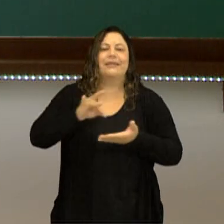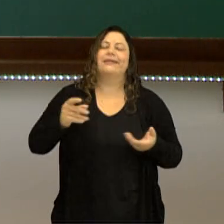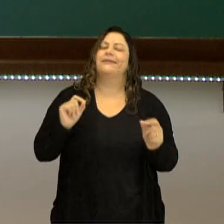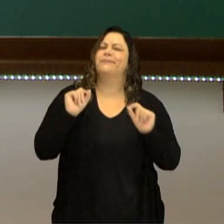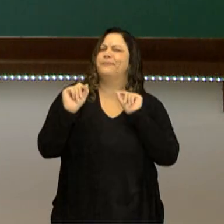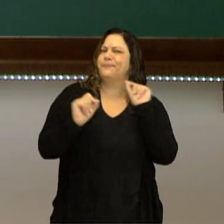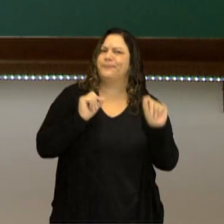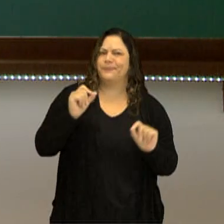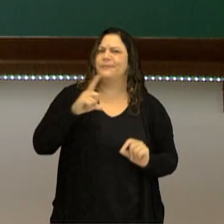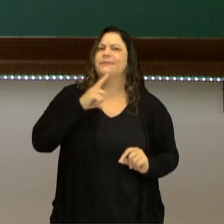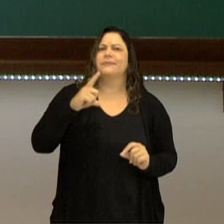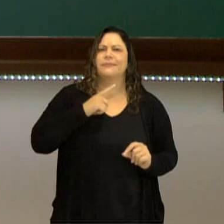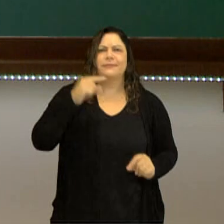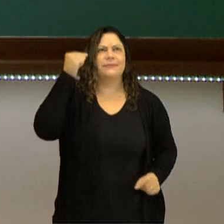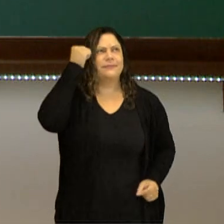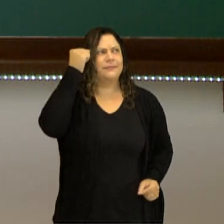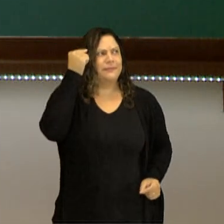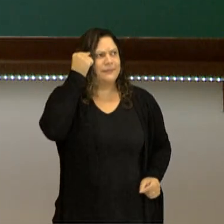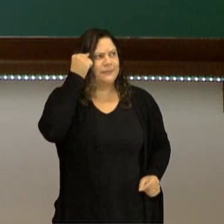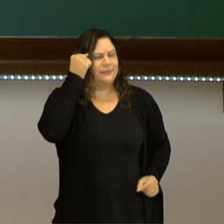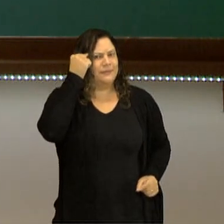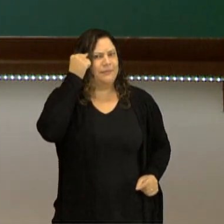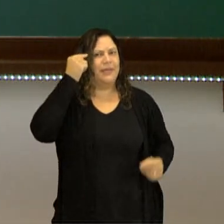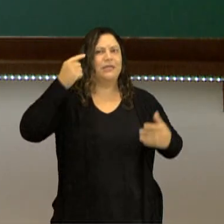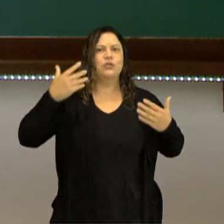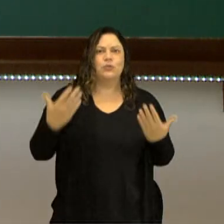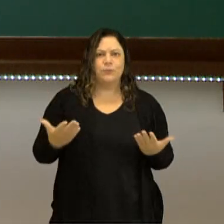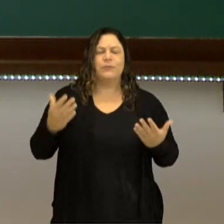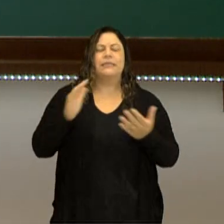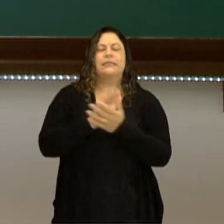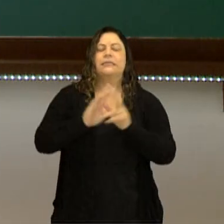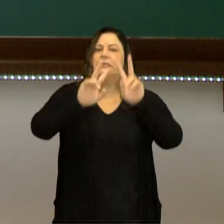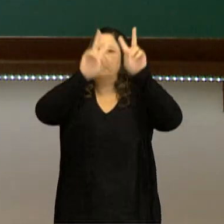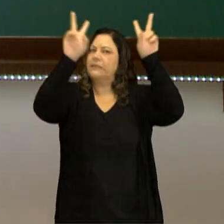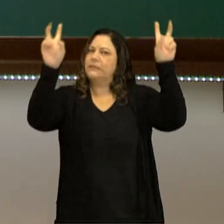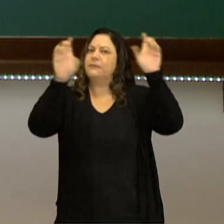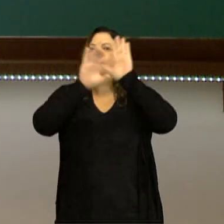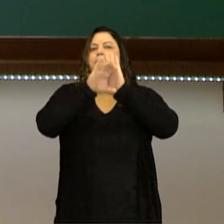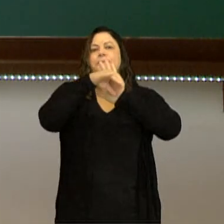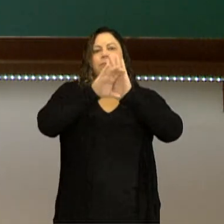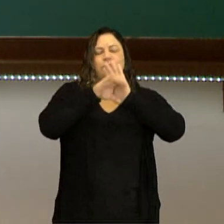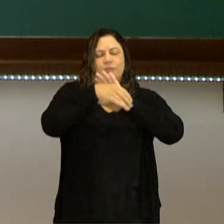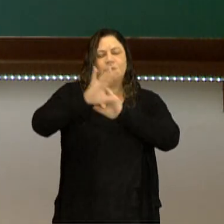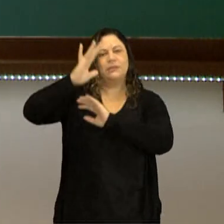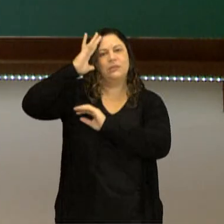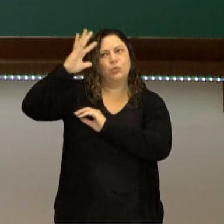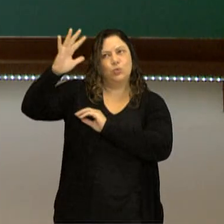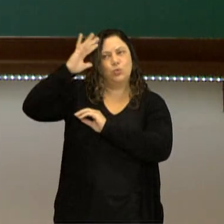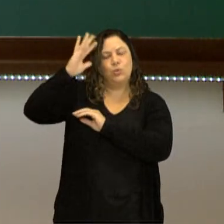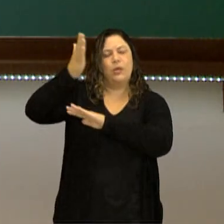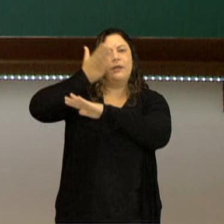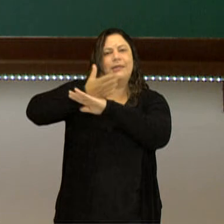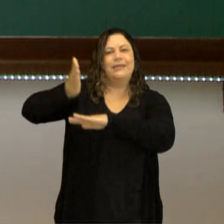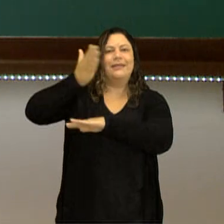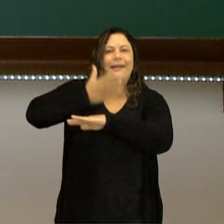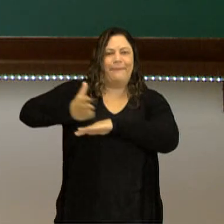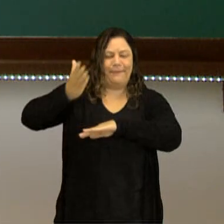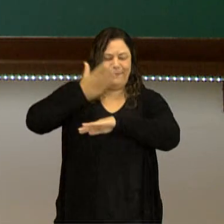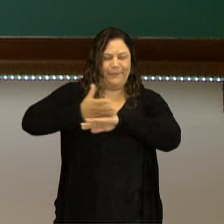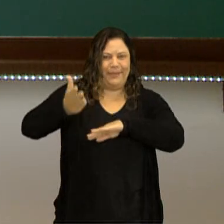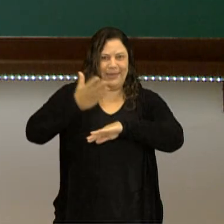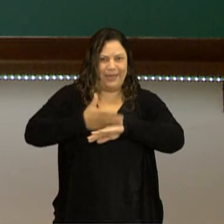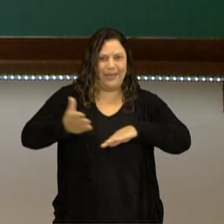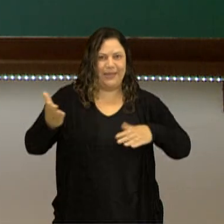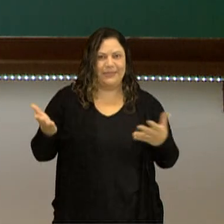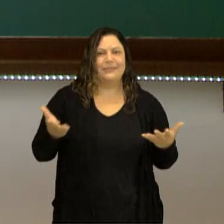a gente tem que ter em mente quando a gente pensa sobre esse conceito de teoria e prática é que a prática ela